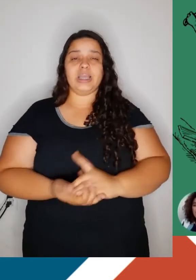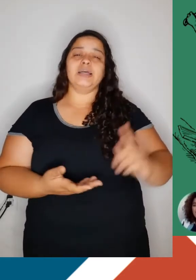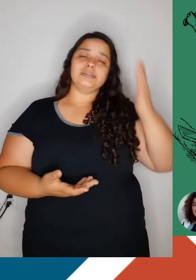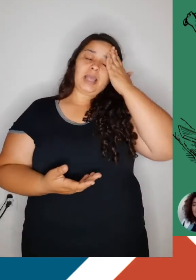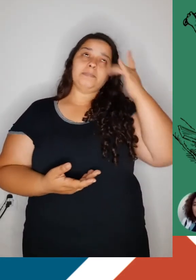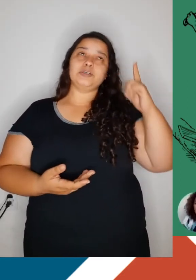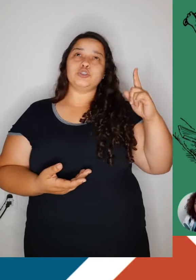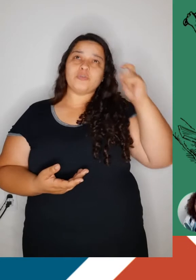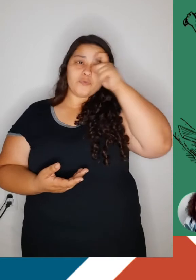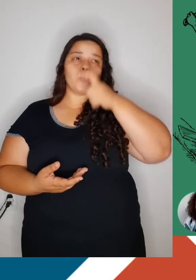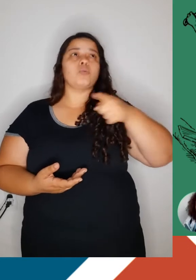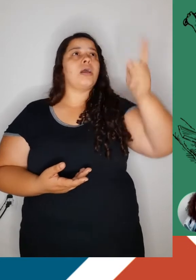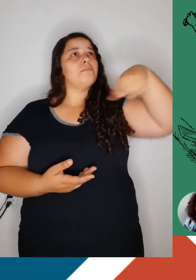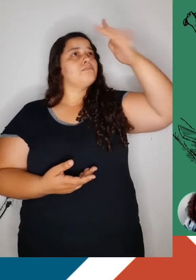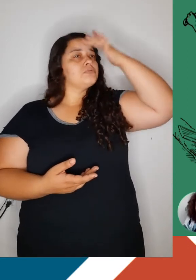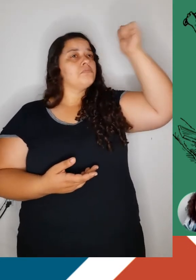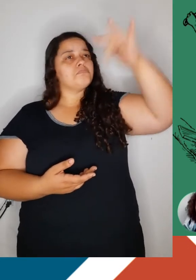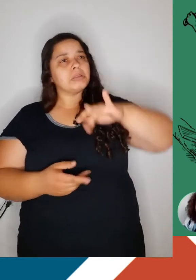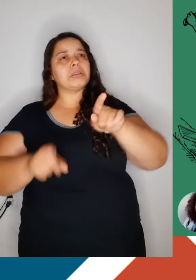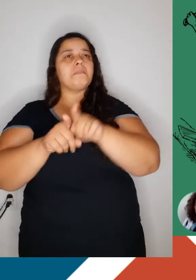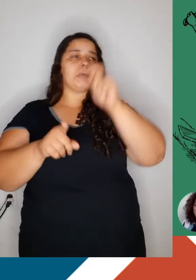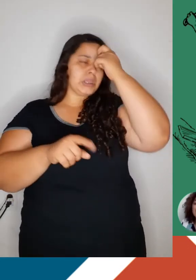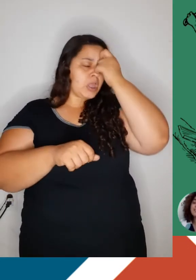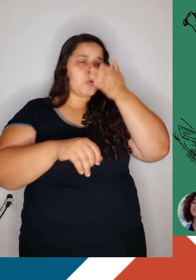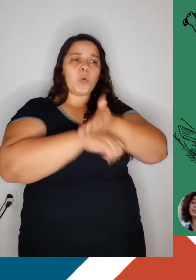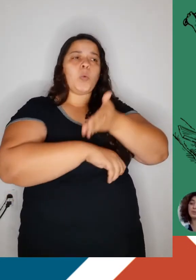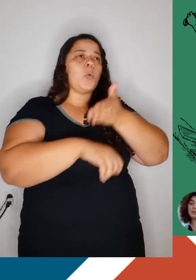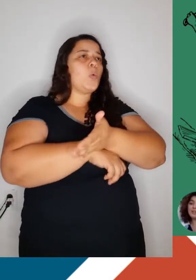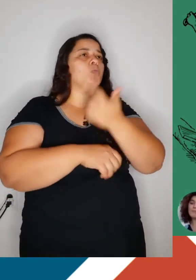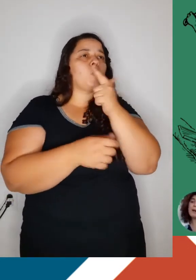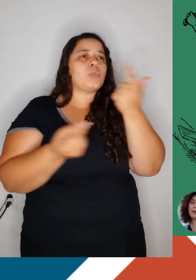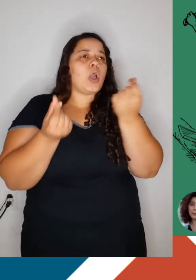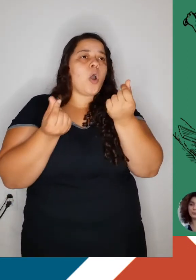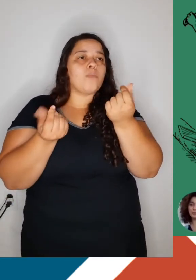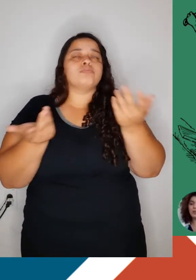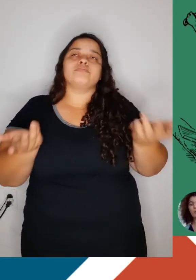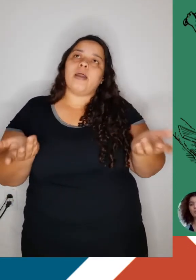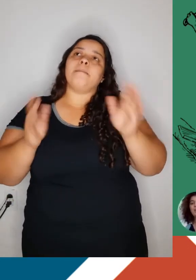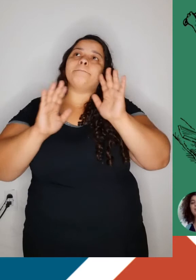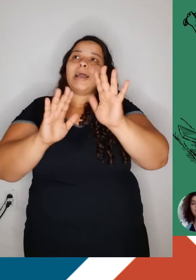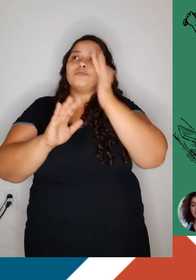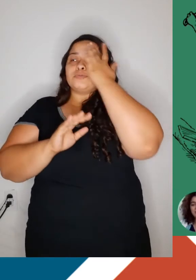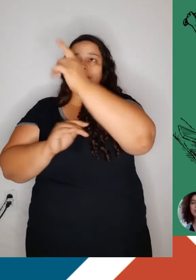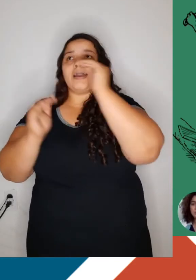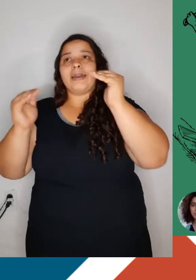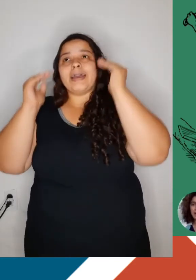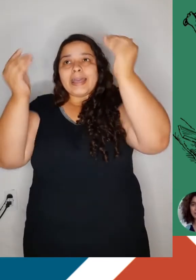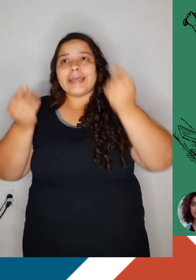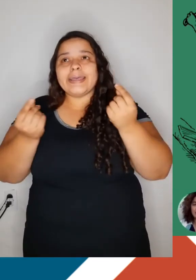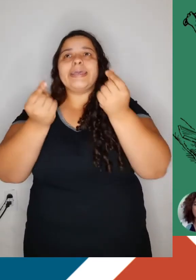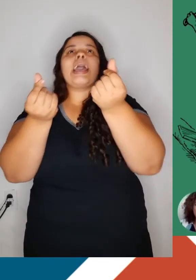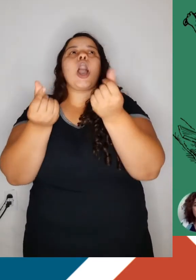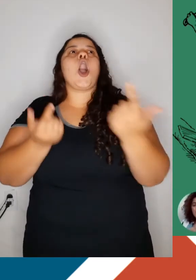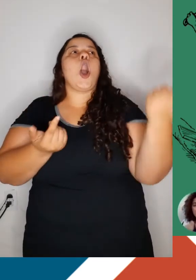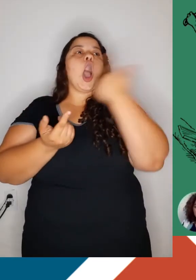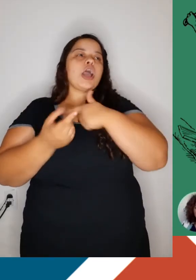tempo, que dificultou o acesso a esses grupos sociais, também facilitou para outros, como os tradicionais latifundiários,